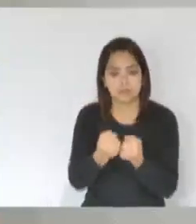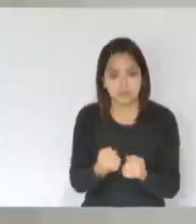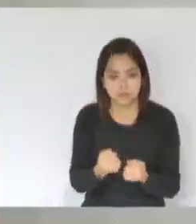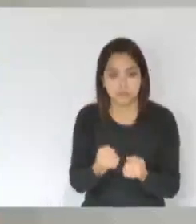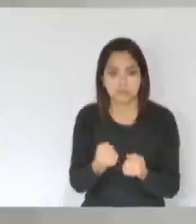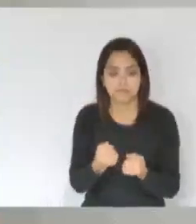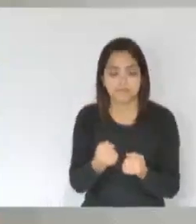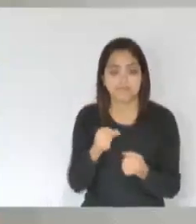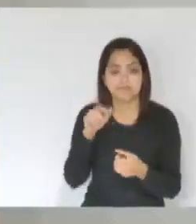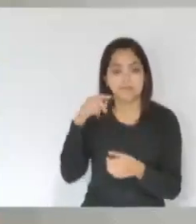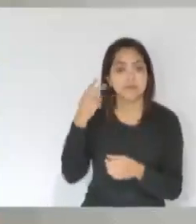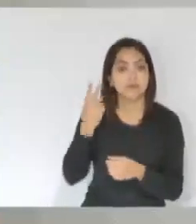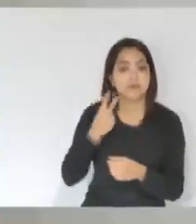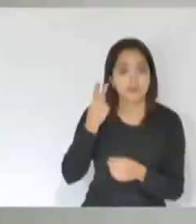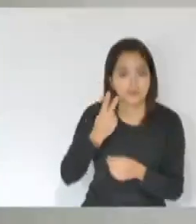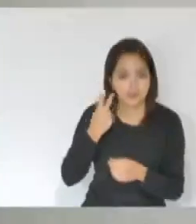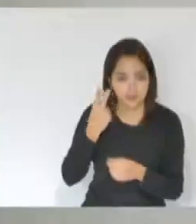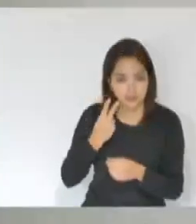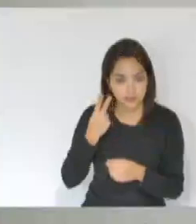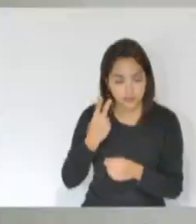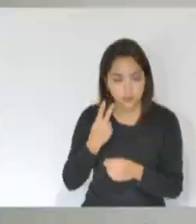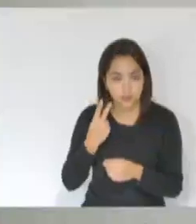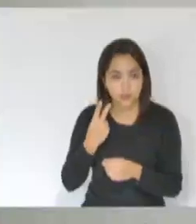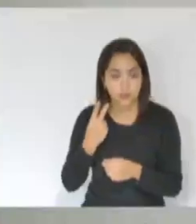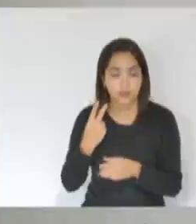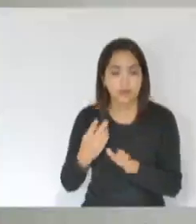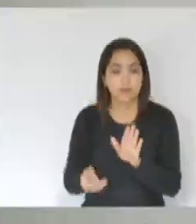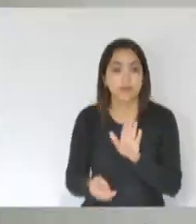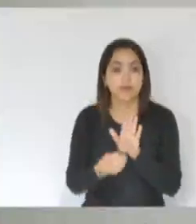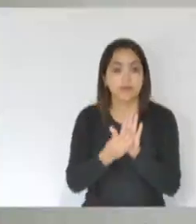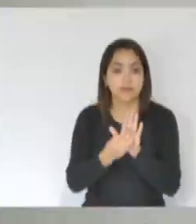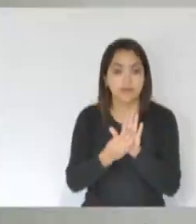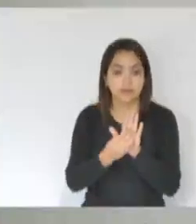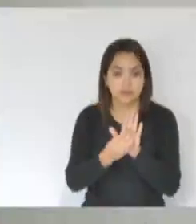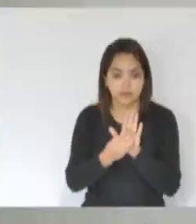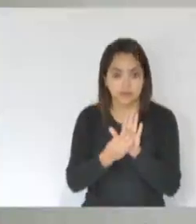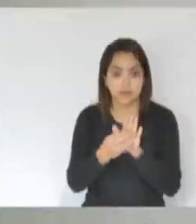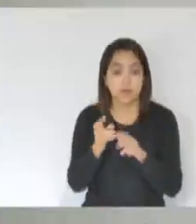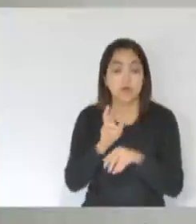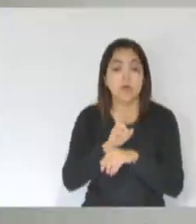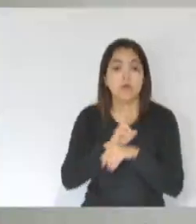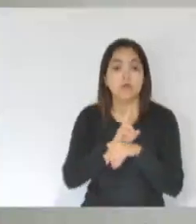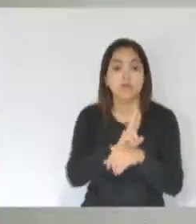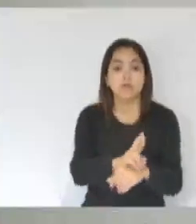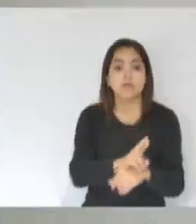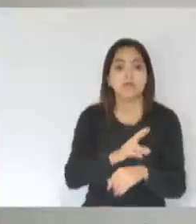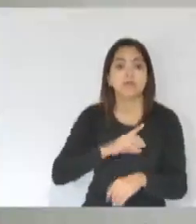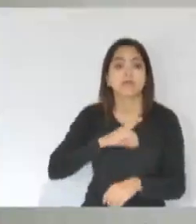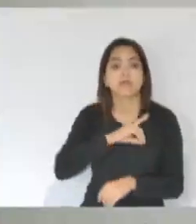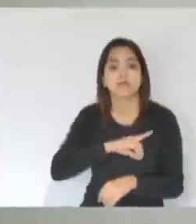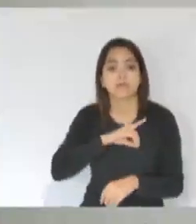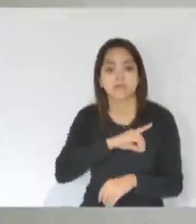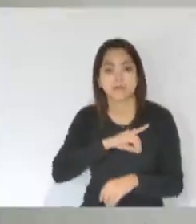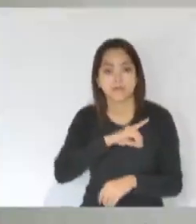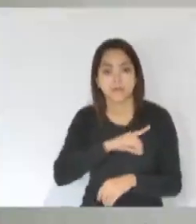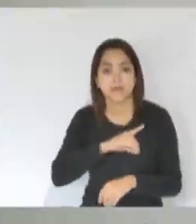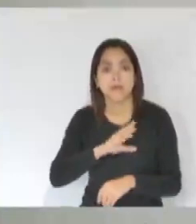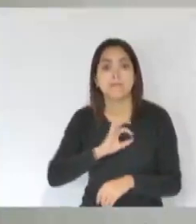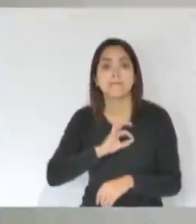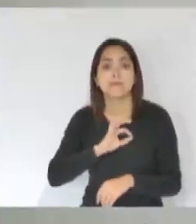aquele vereador tem feito para a implantação de uma representação da delegacia da Polícia